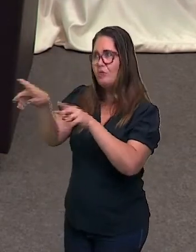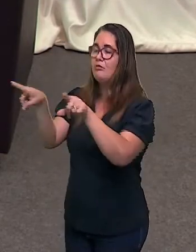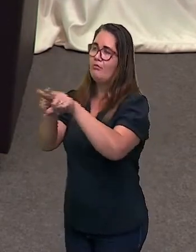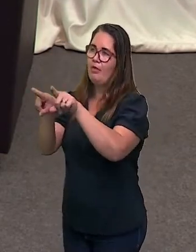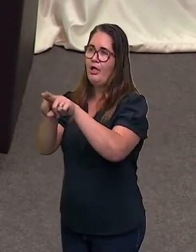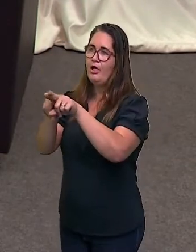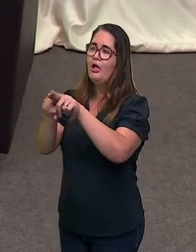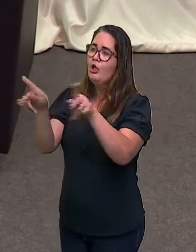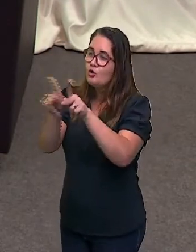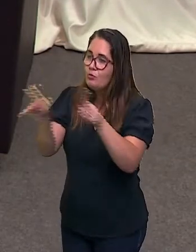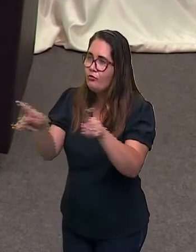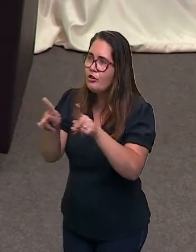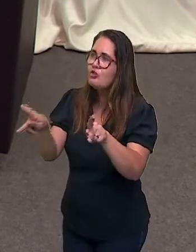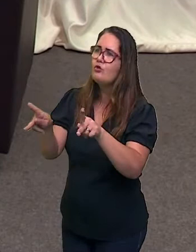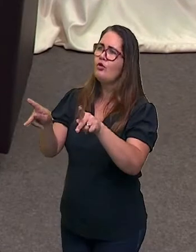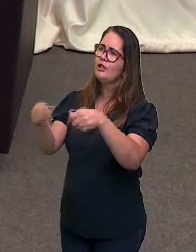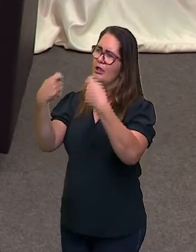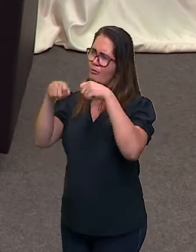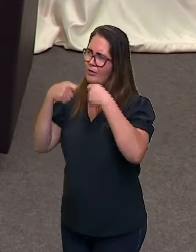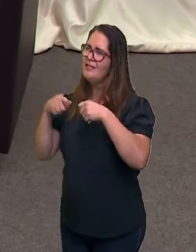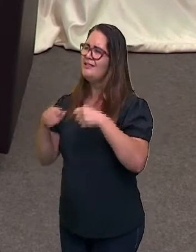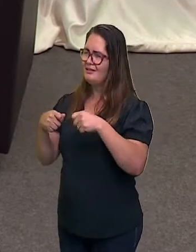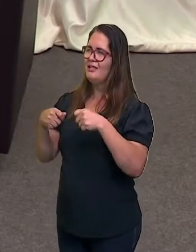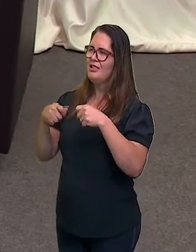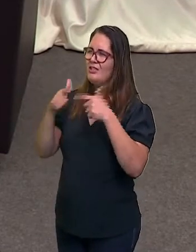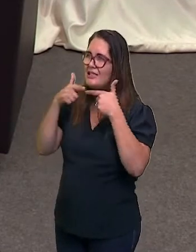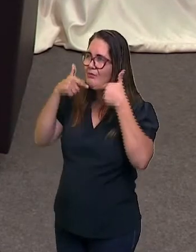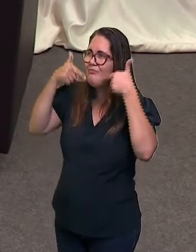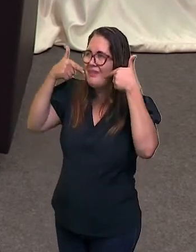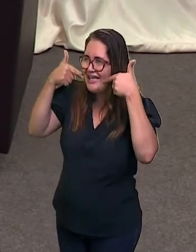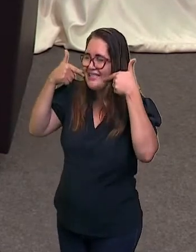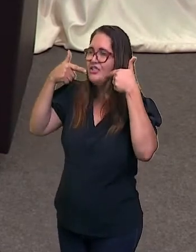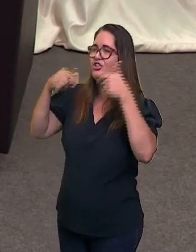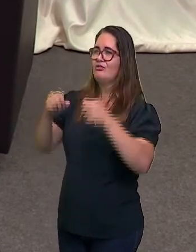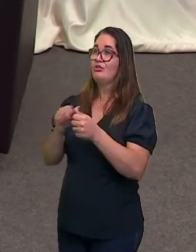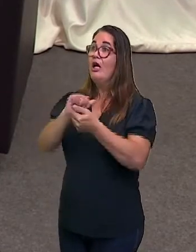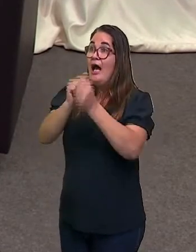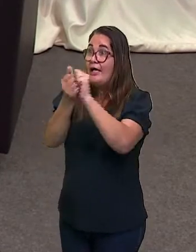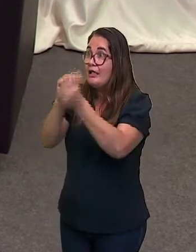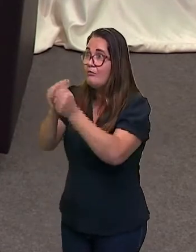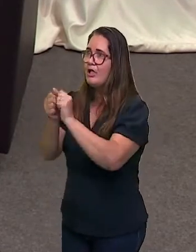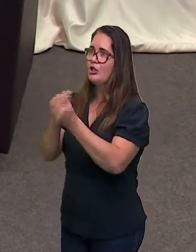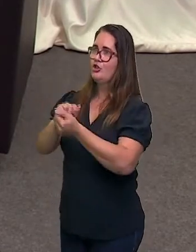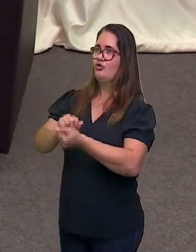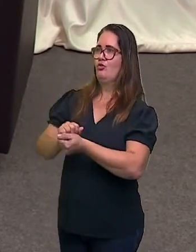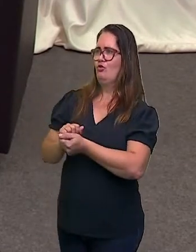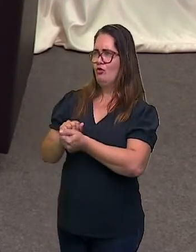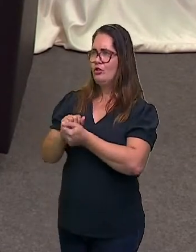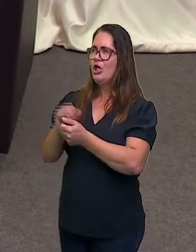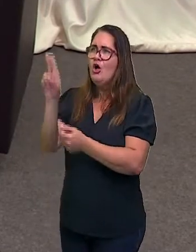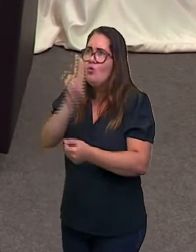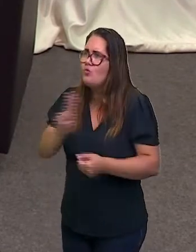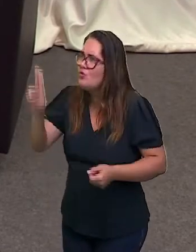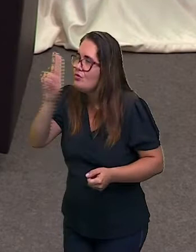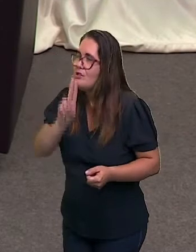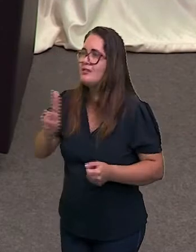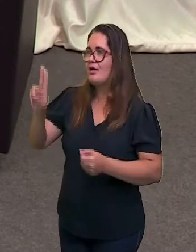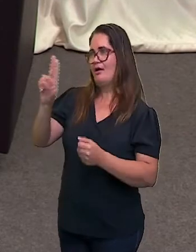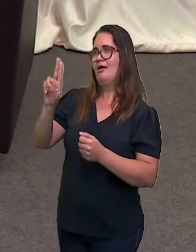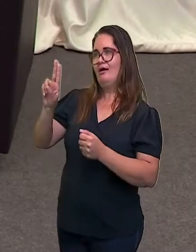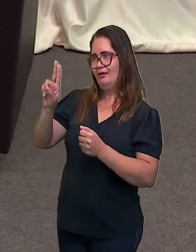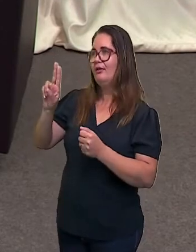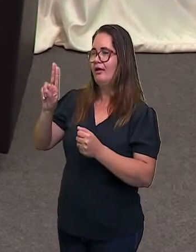a empatia. Nós devemos reinventar, ressignificar as estratégias de